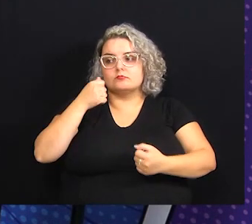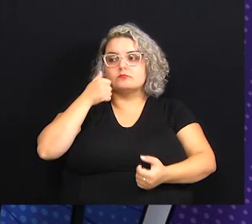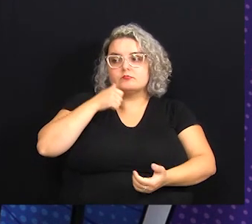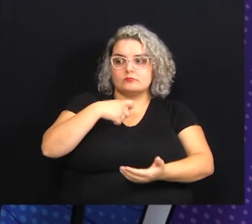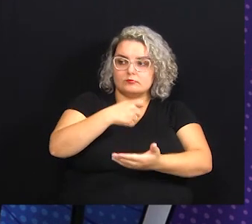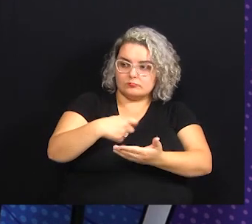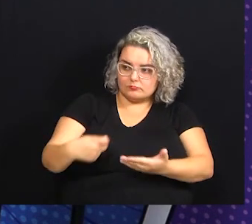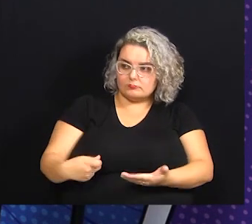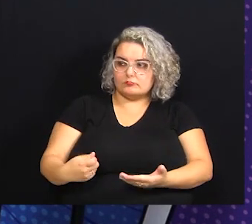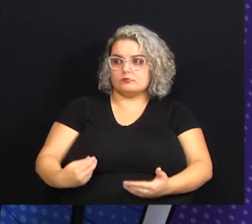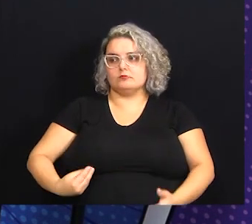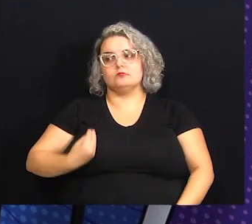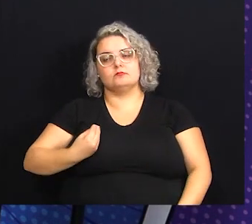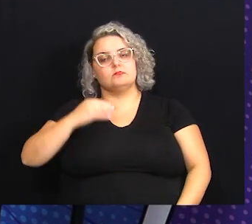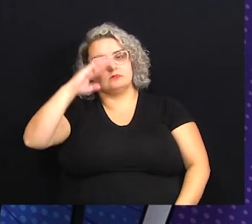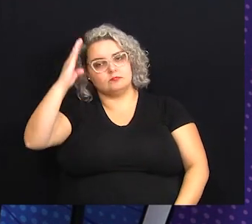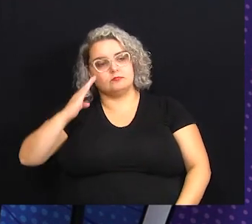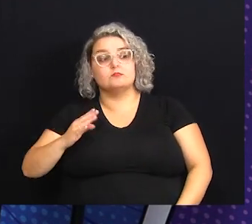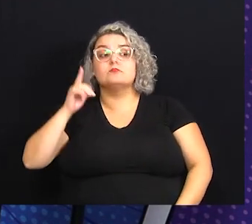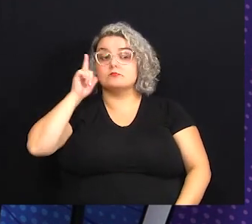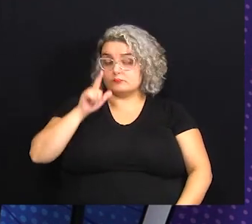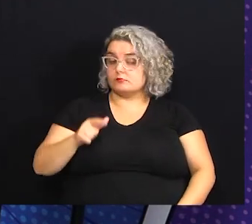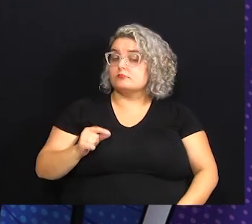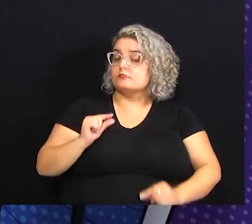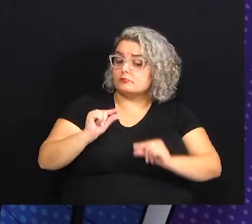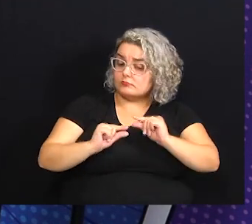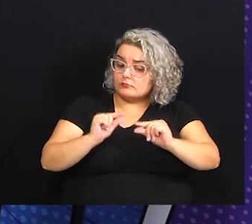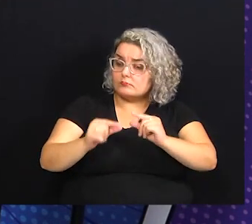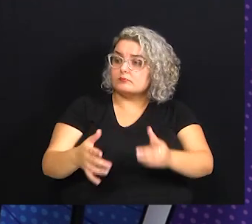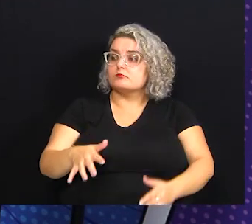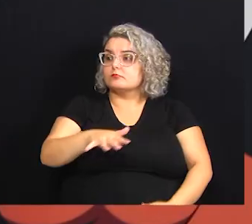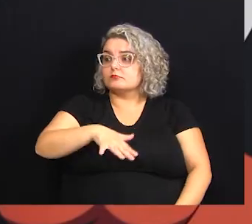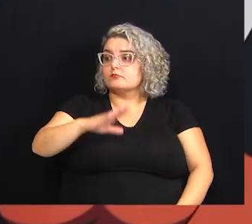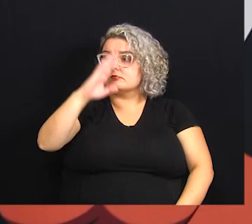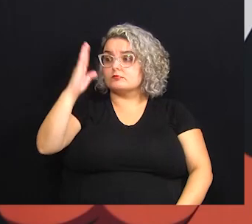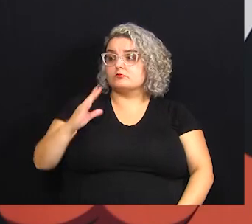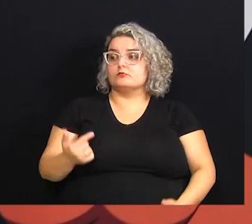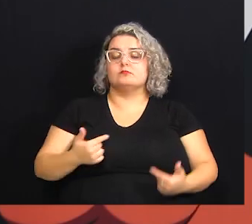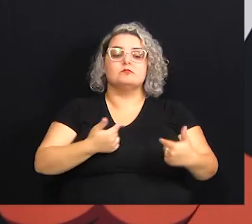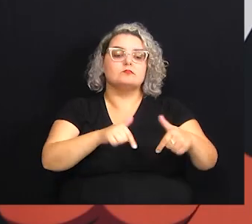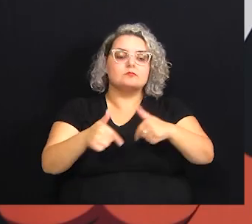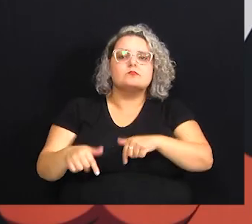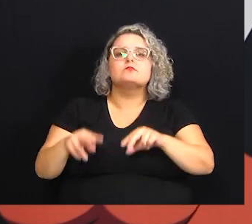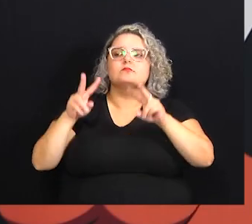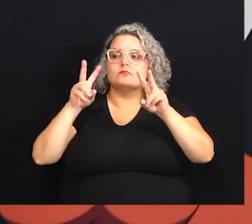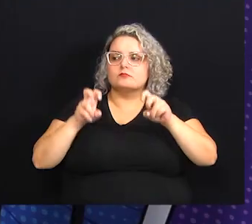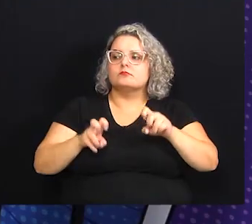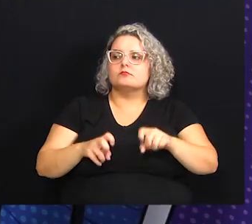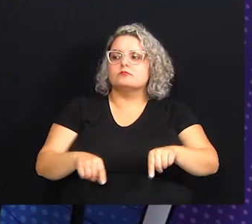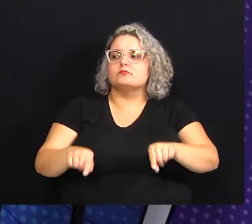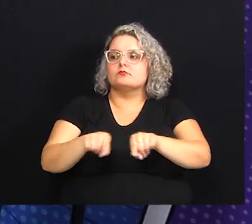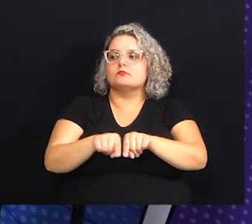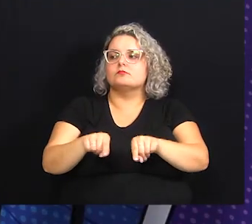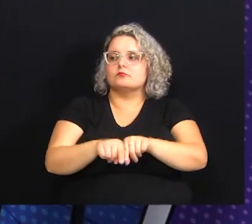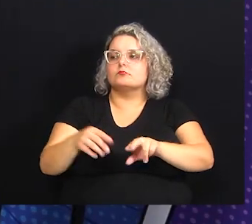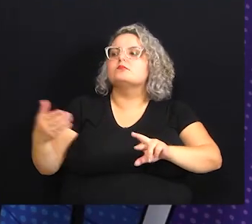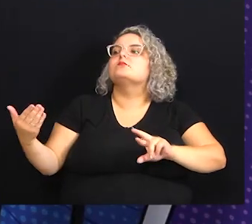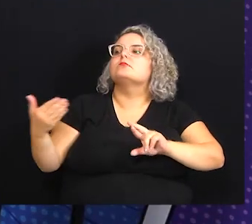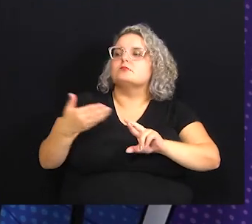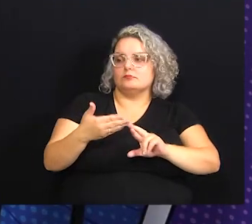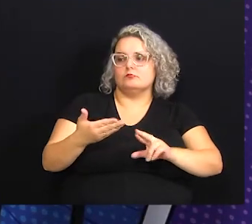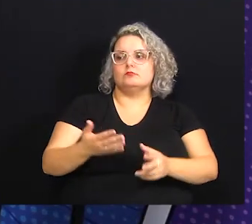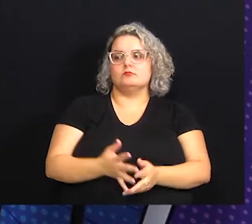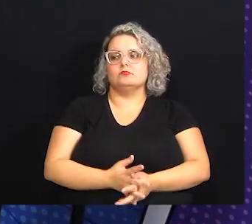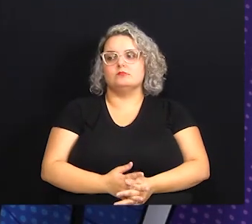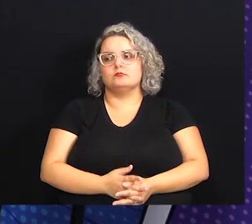no Brasil, e tenta conseguir o seu espaço ali aos pouquinhos. Trabalhar essa temática é trabalhar a